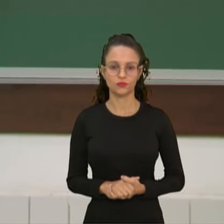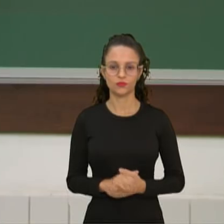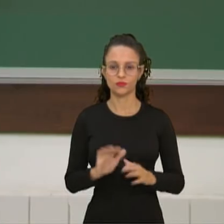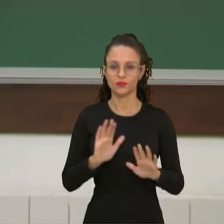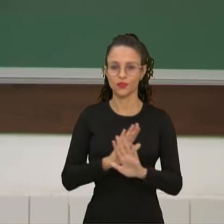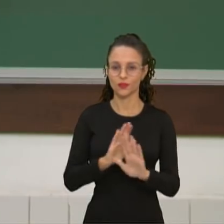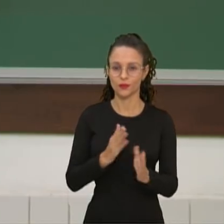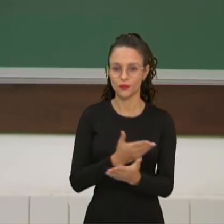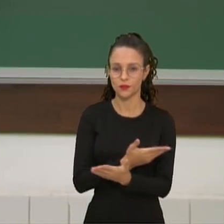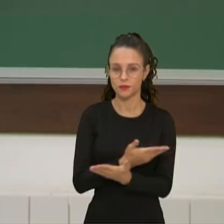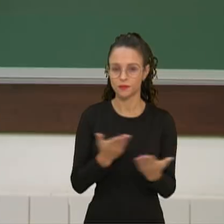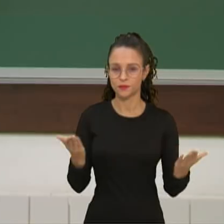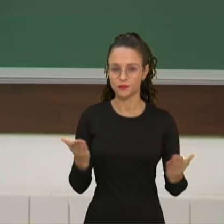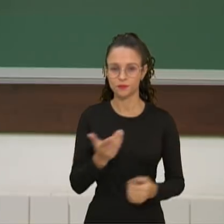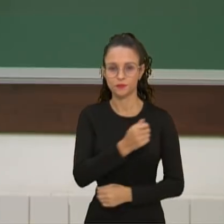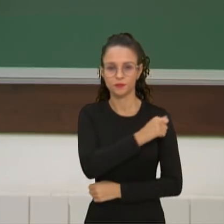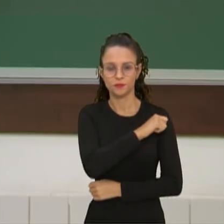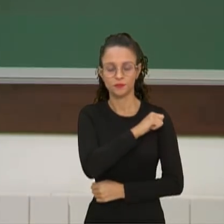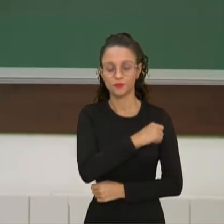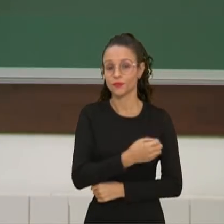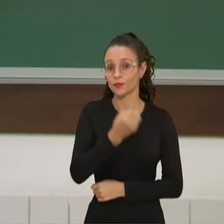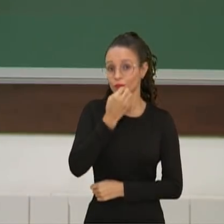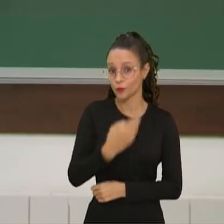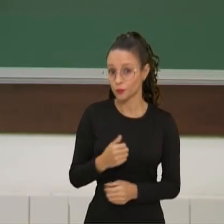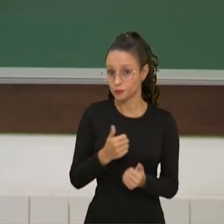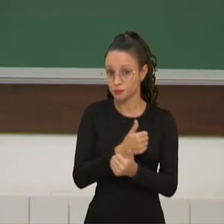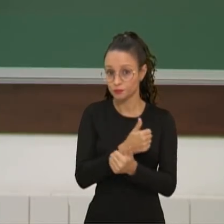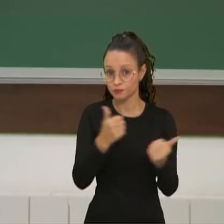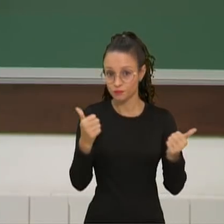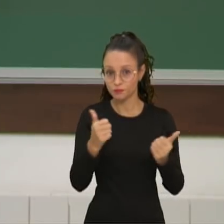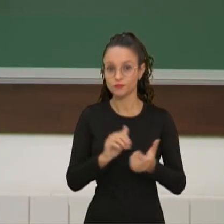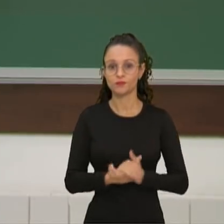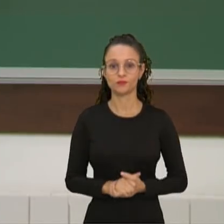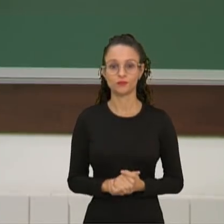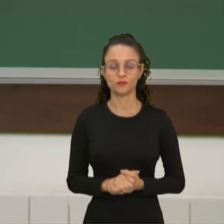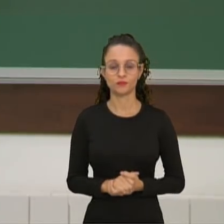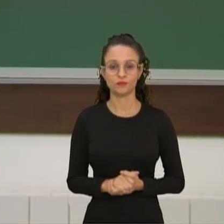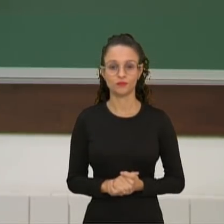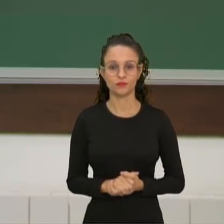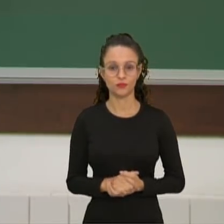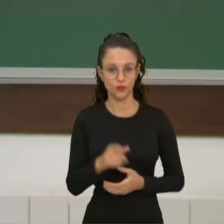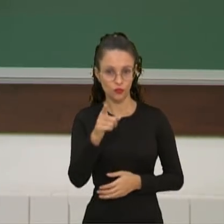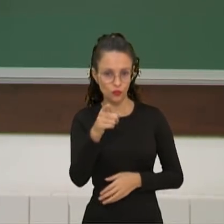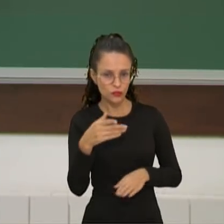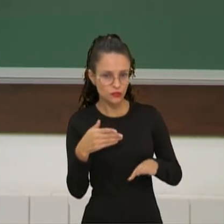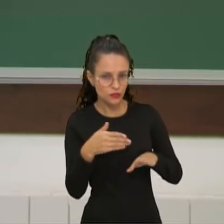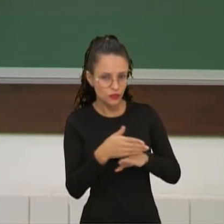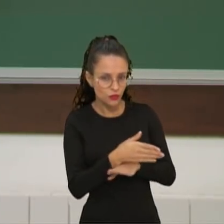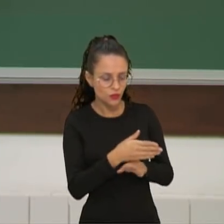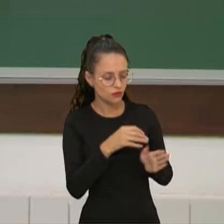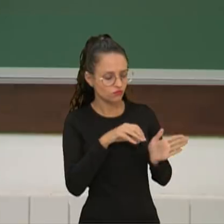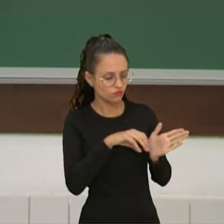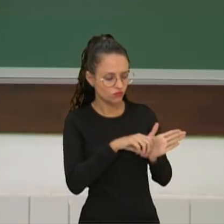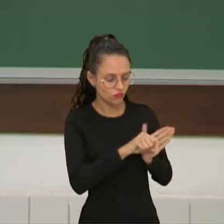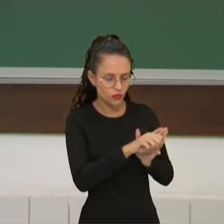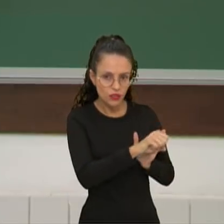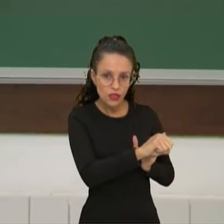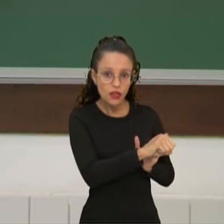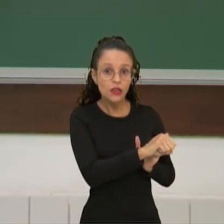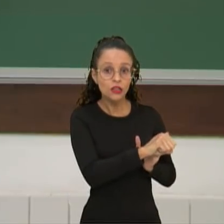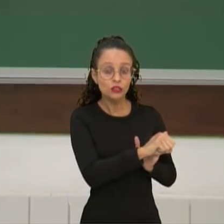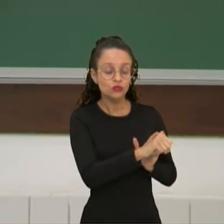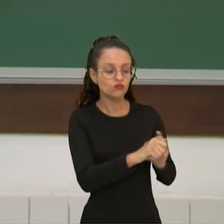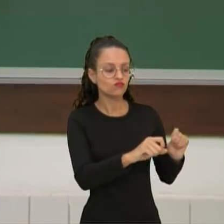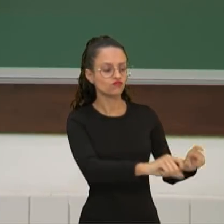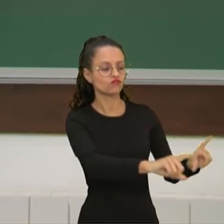Olá, alunos e alunas, tudo bem? Estão acessando o Classroom, estão confirmando as presenças,